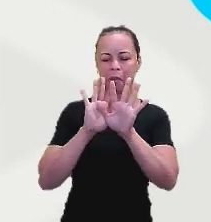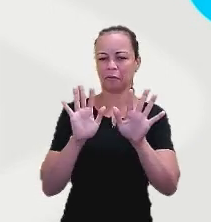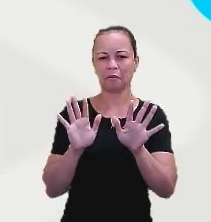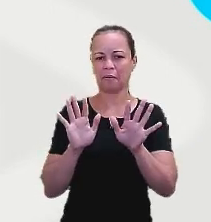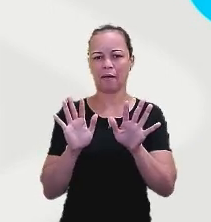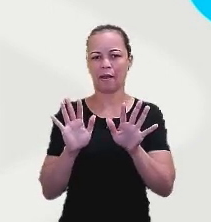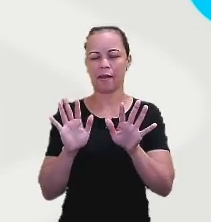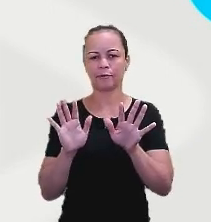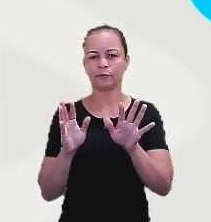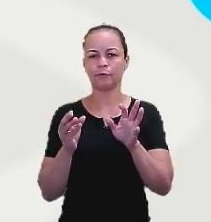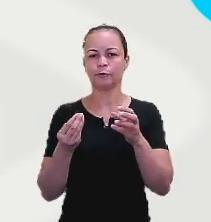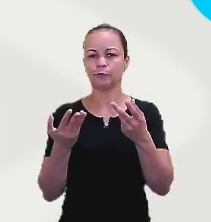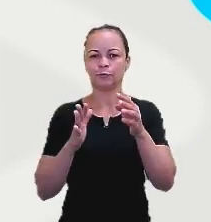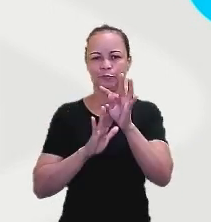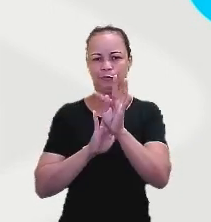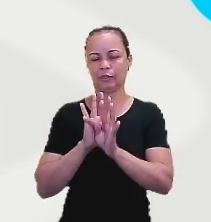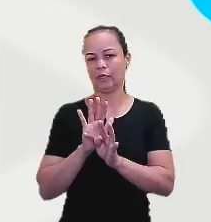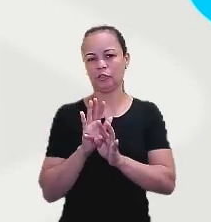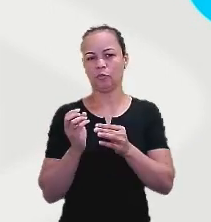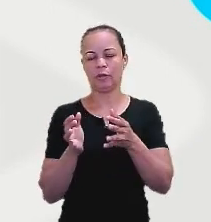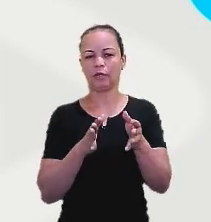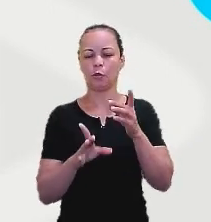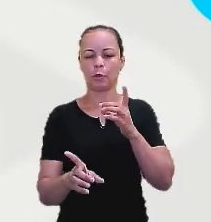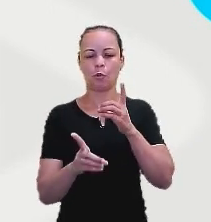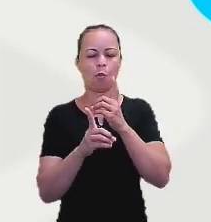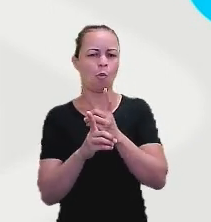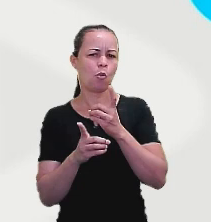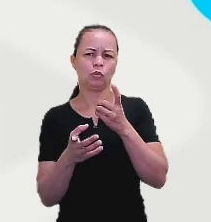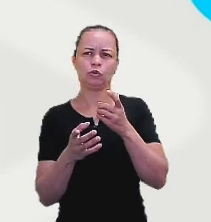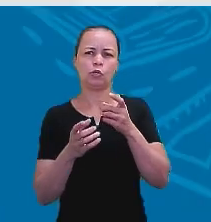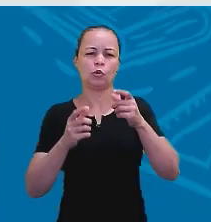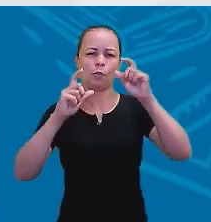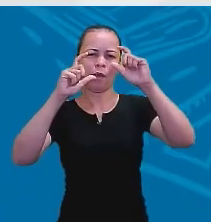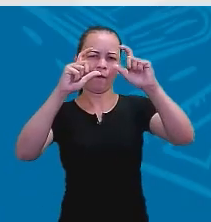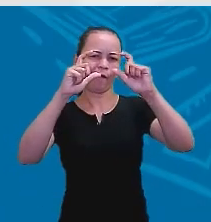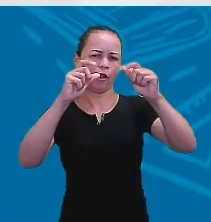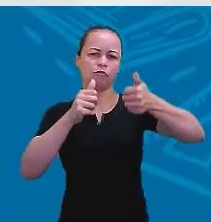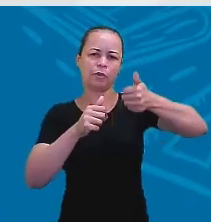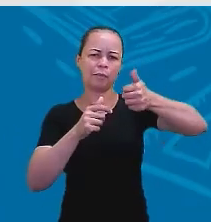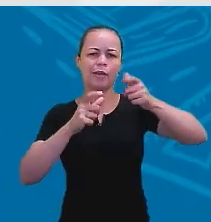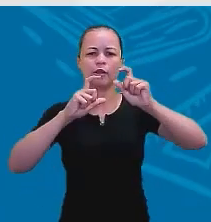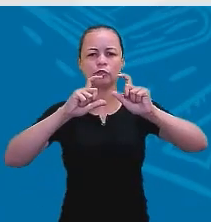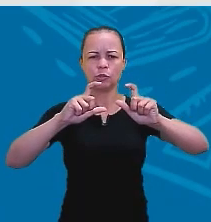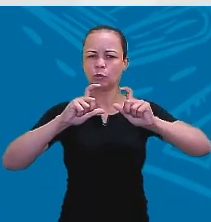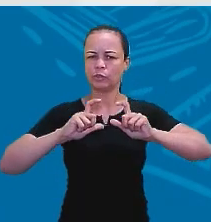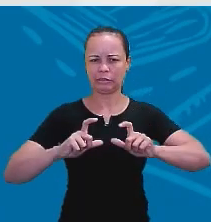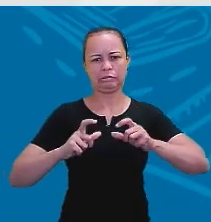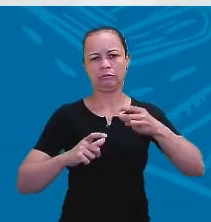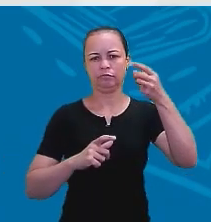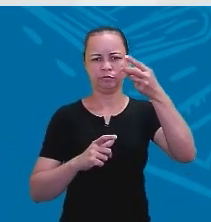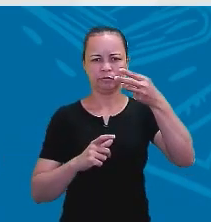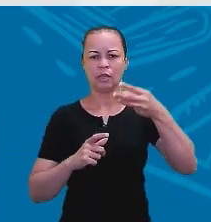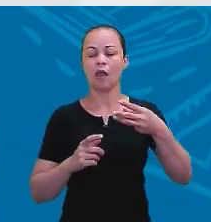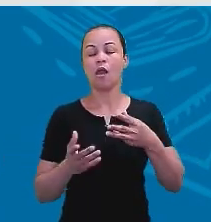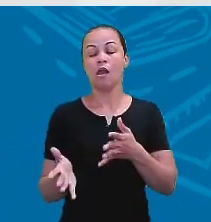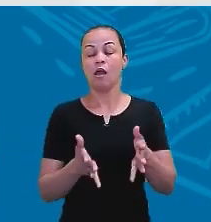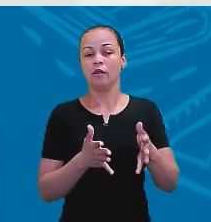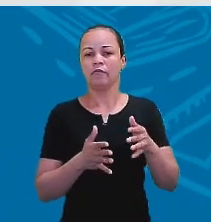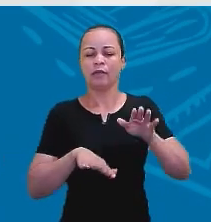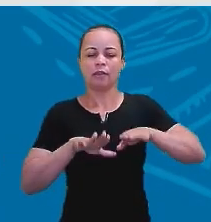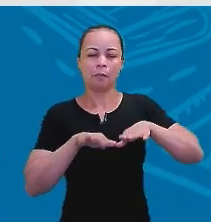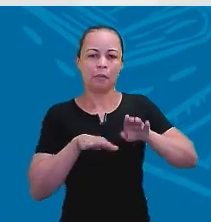não vai estar explícito, para que eu possa encontrar ou no primeiro parágrafo, ou no segundo, ou no terceiro. Não. Vai depender